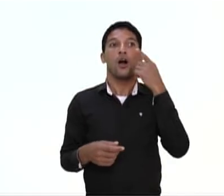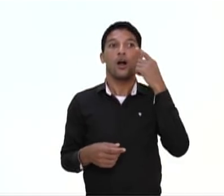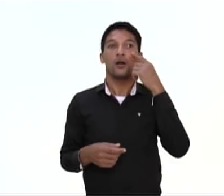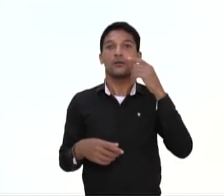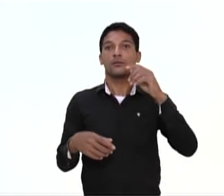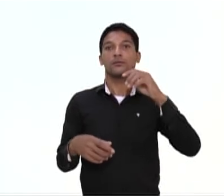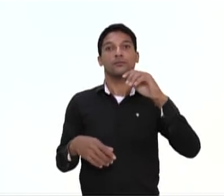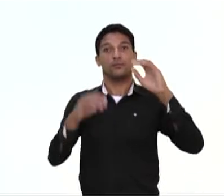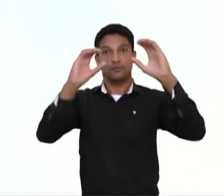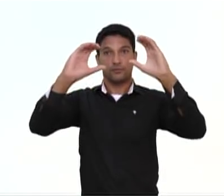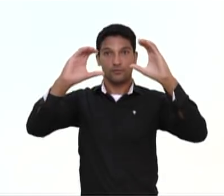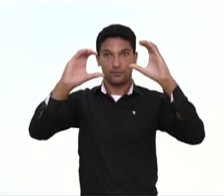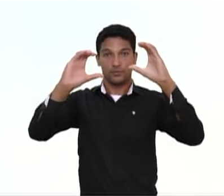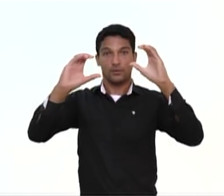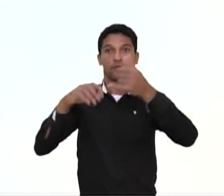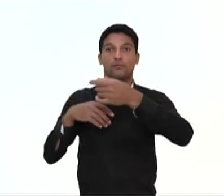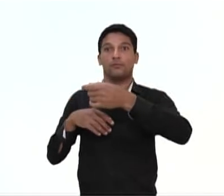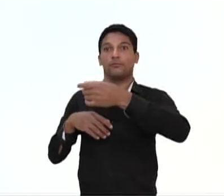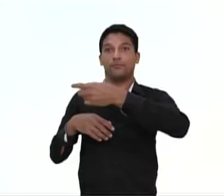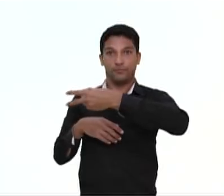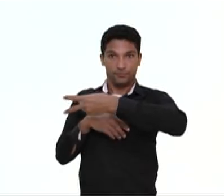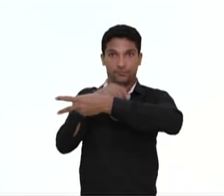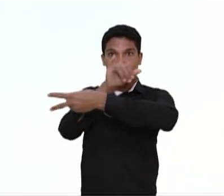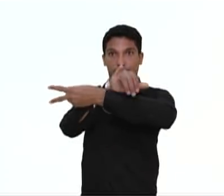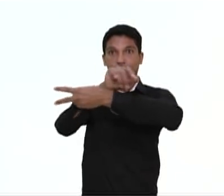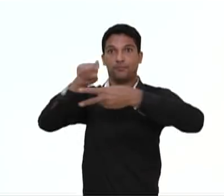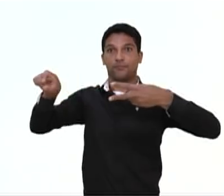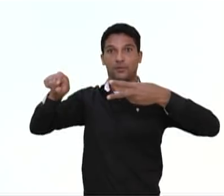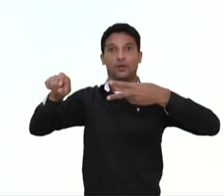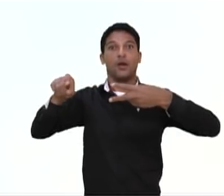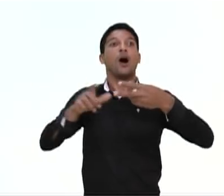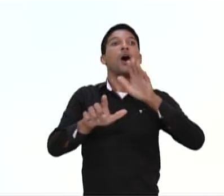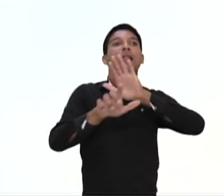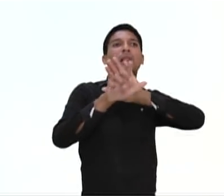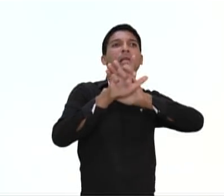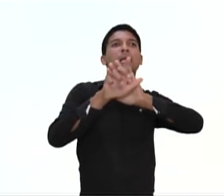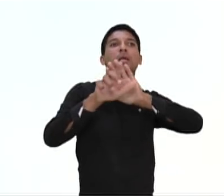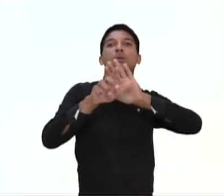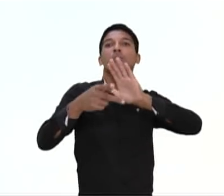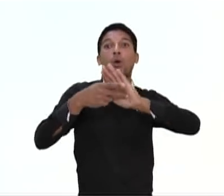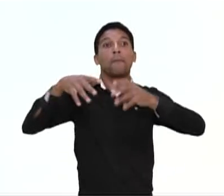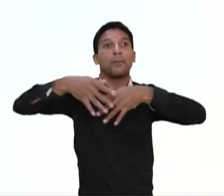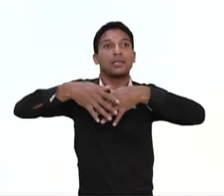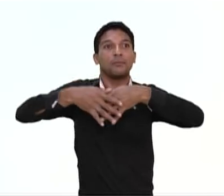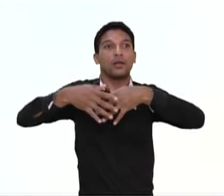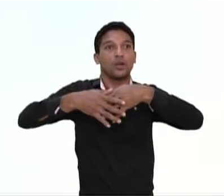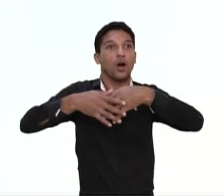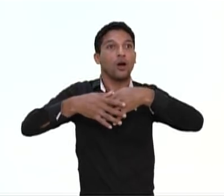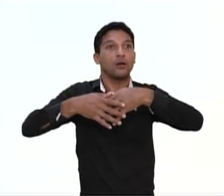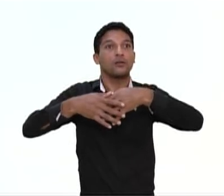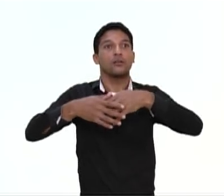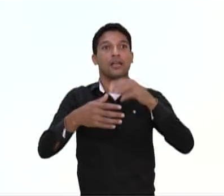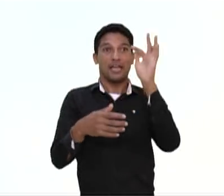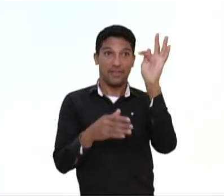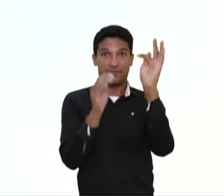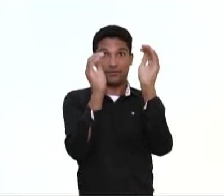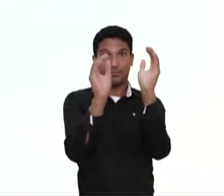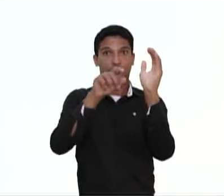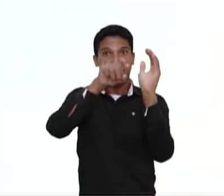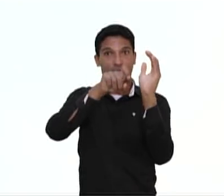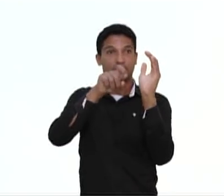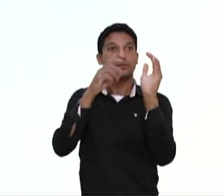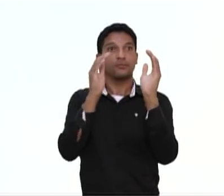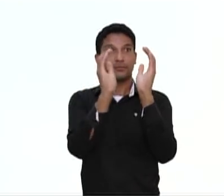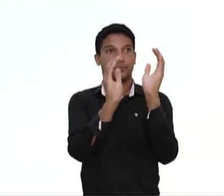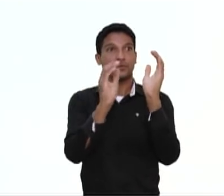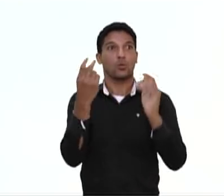de x igual a ax ao quadrado mais bx mais c, e considerando que xv, yv é